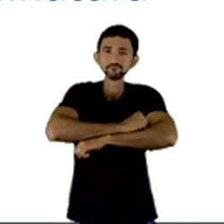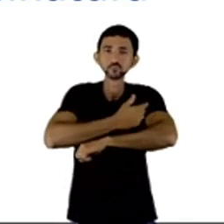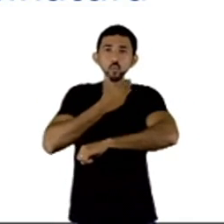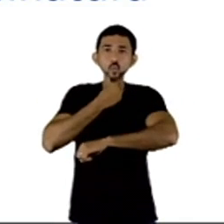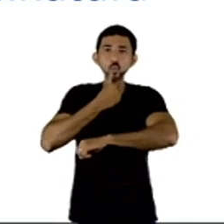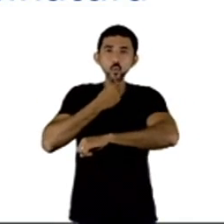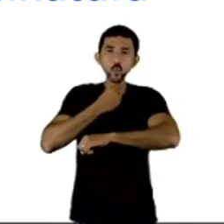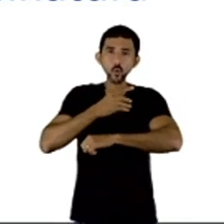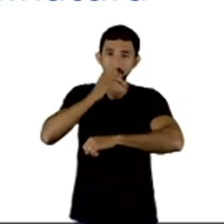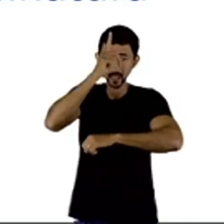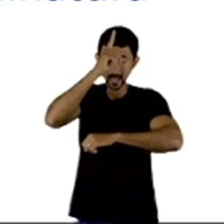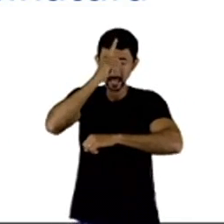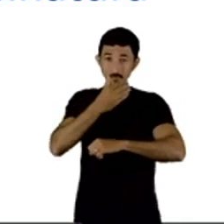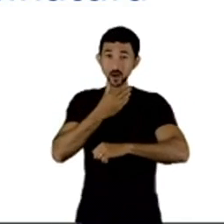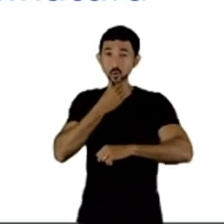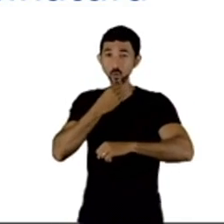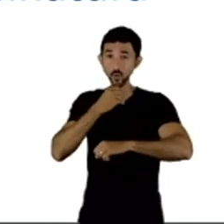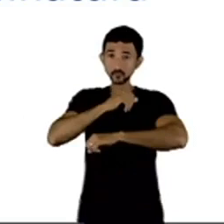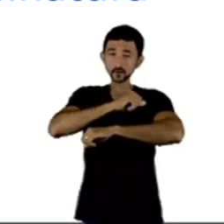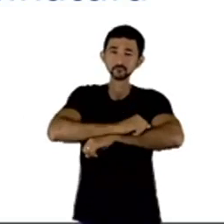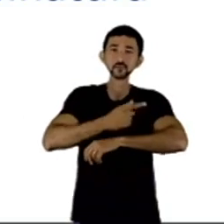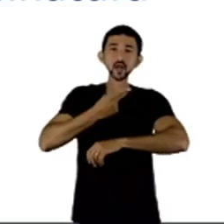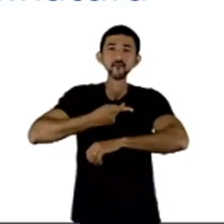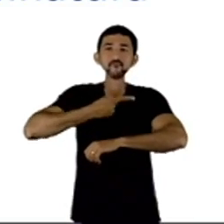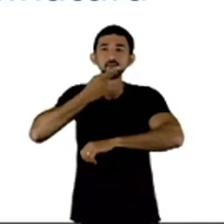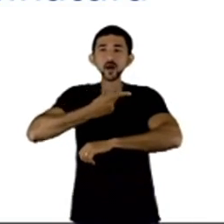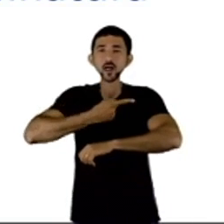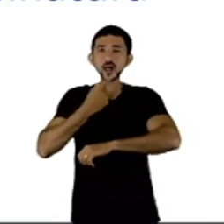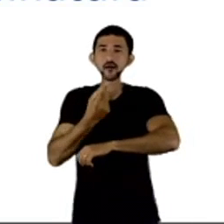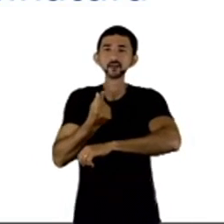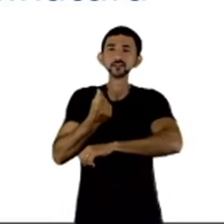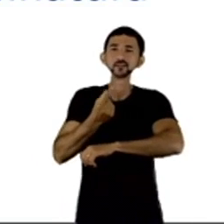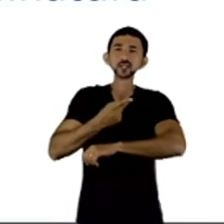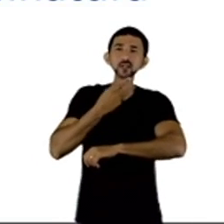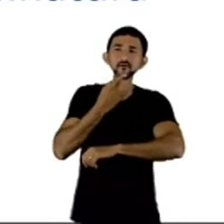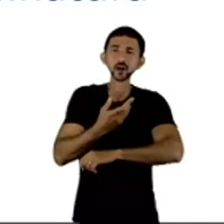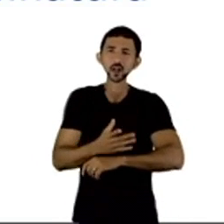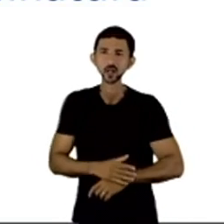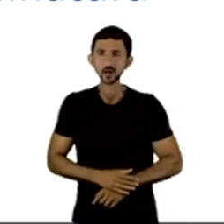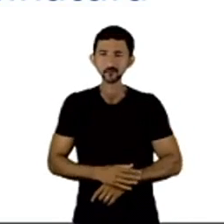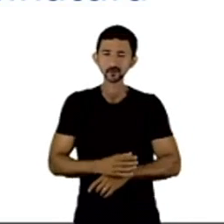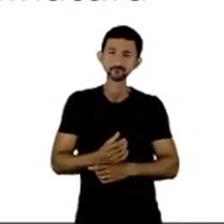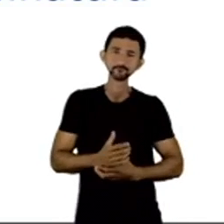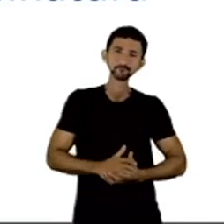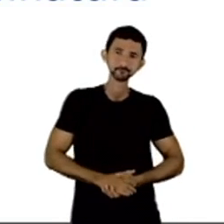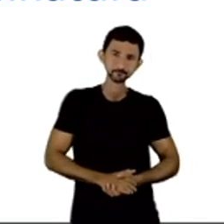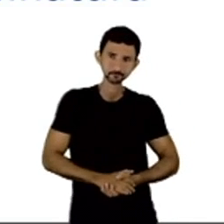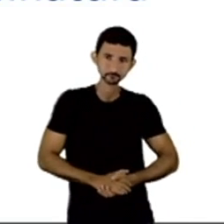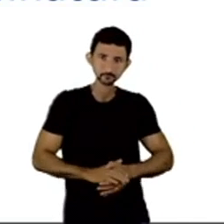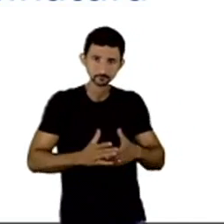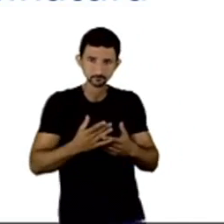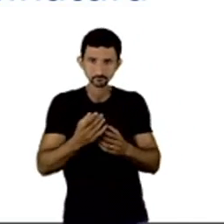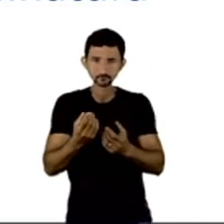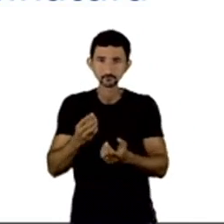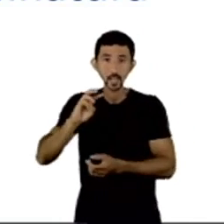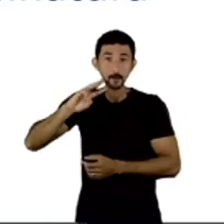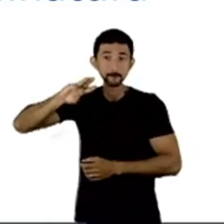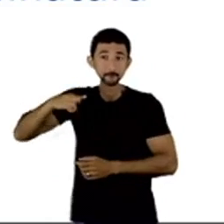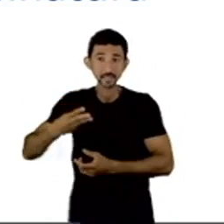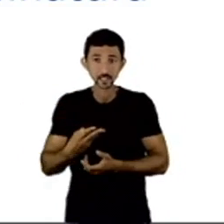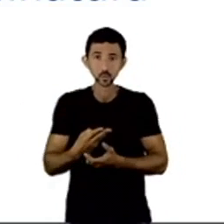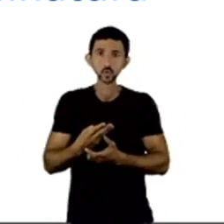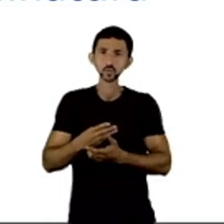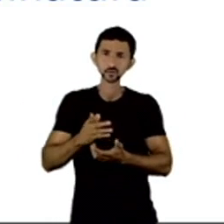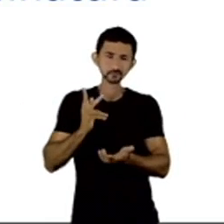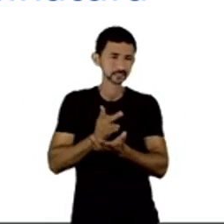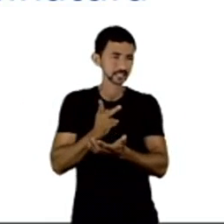o alemão Tobias Meyer recitava as cifras quase que com desdém. Aqueles milhões eram